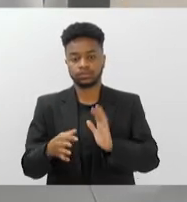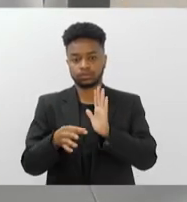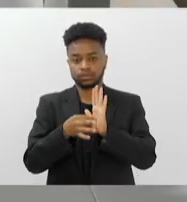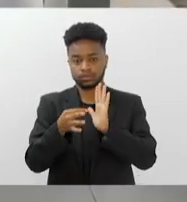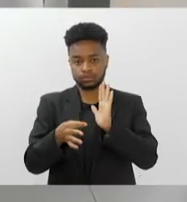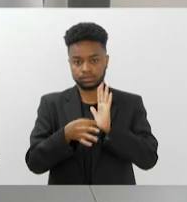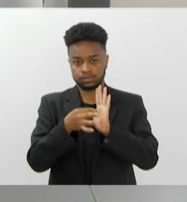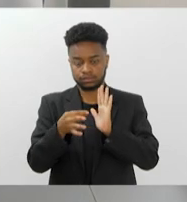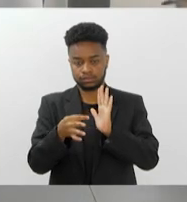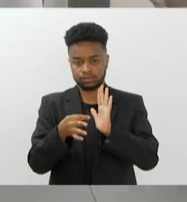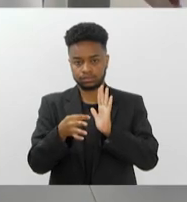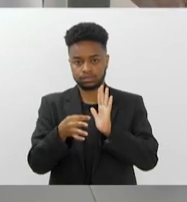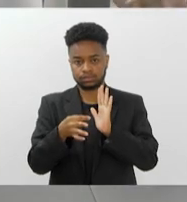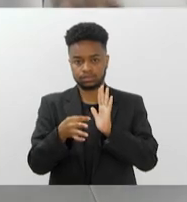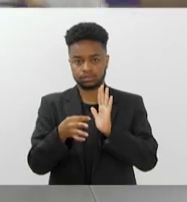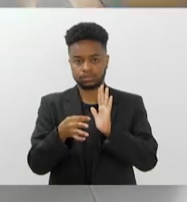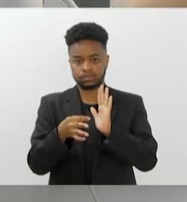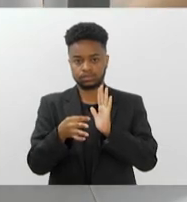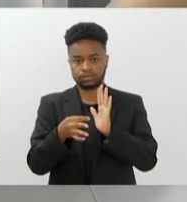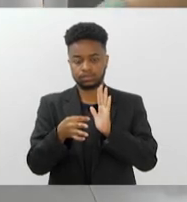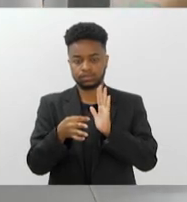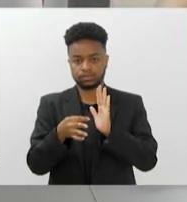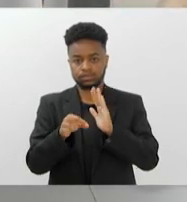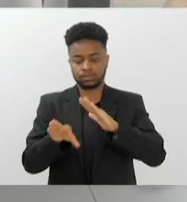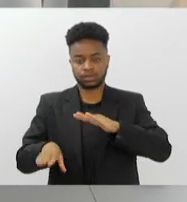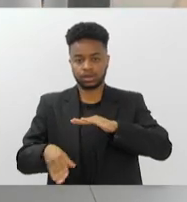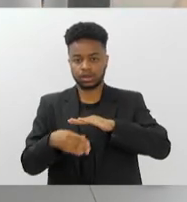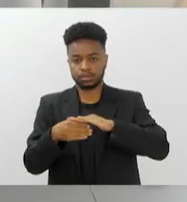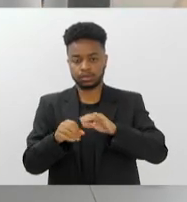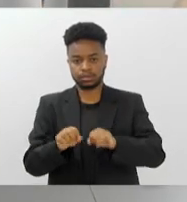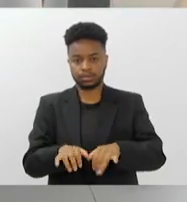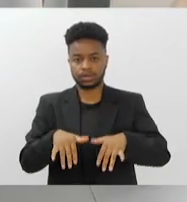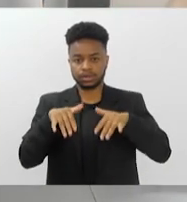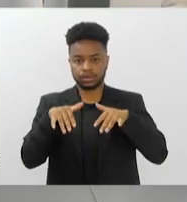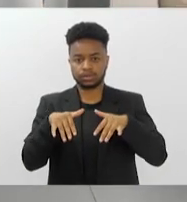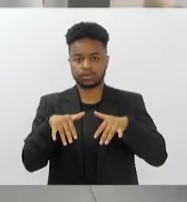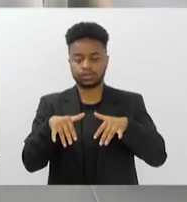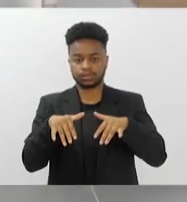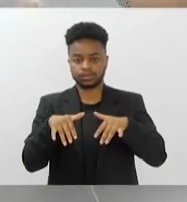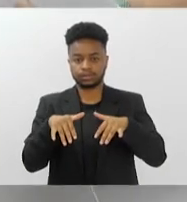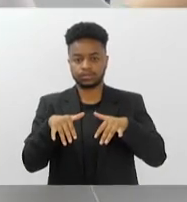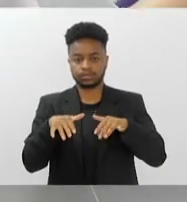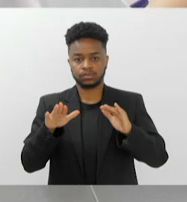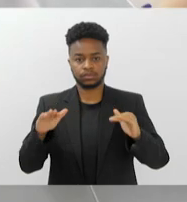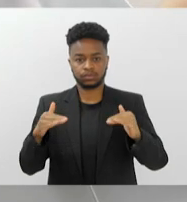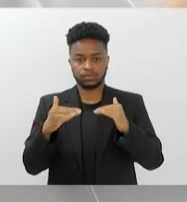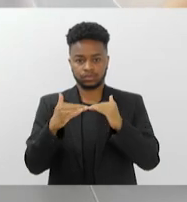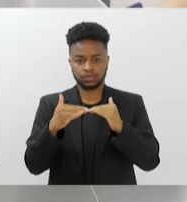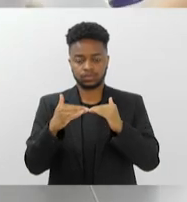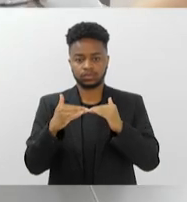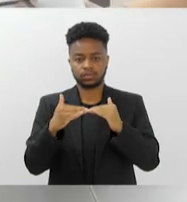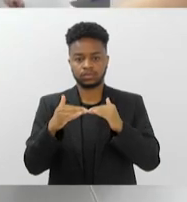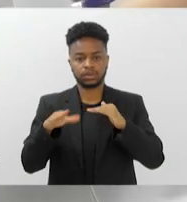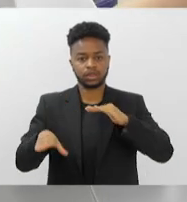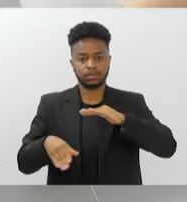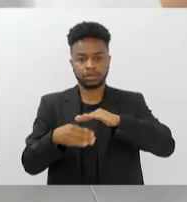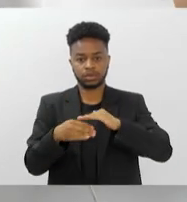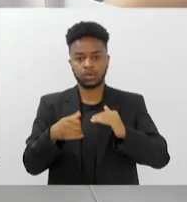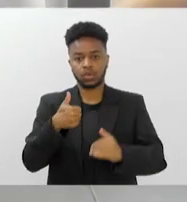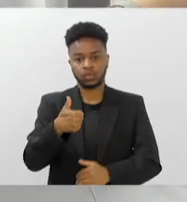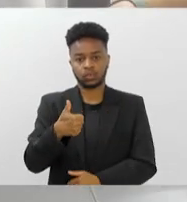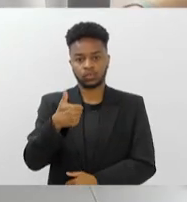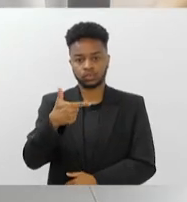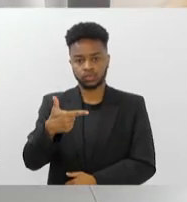parecer às emendas de plenário é favorável às emendas 1,